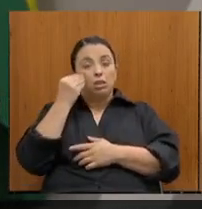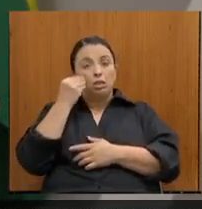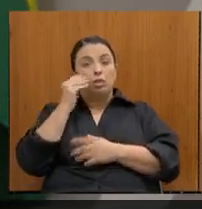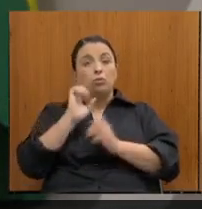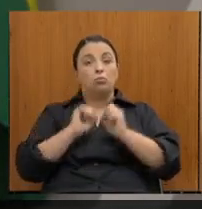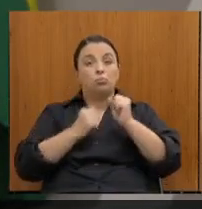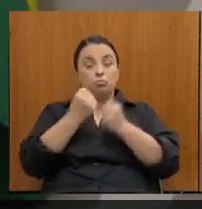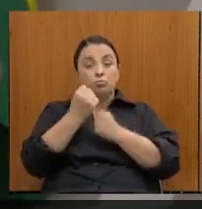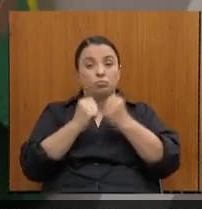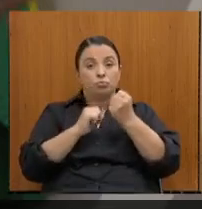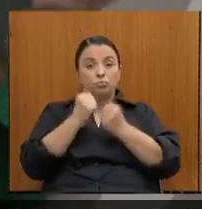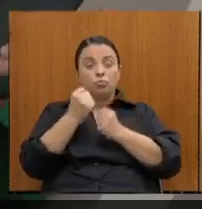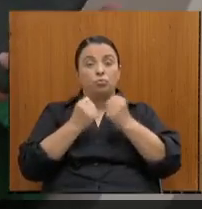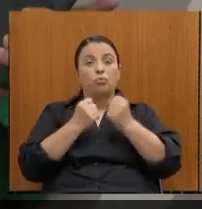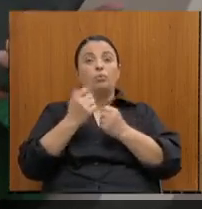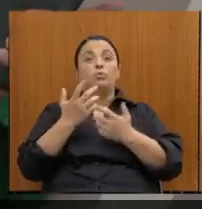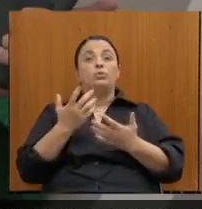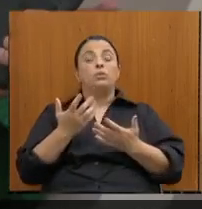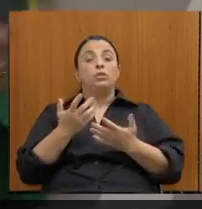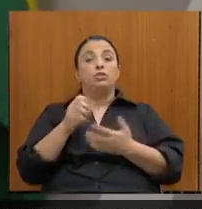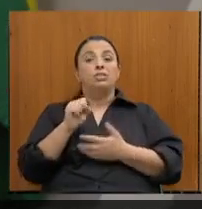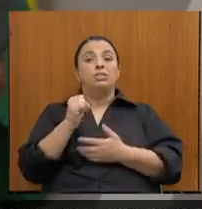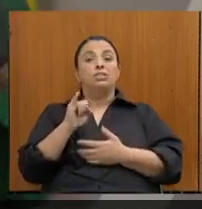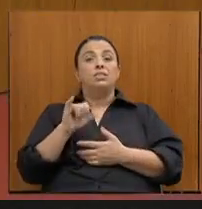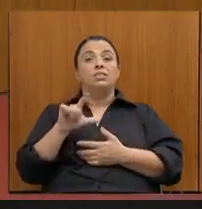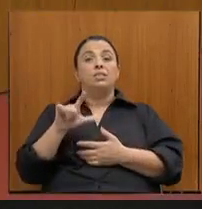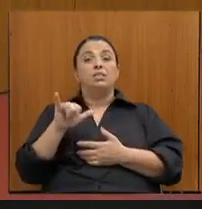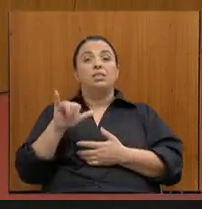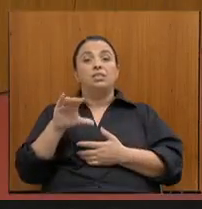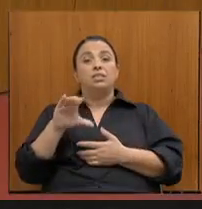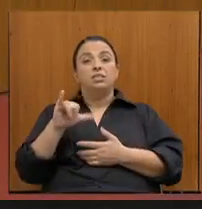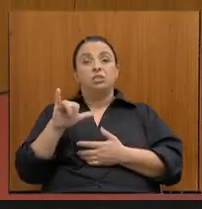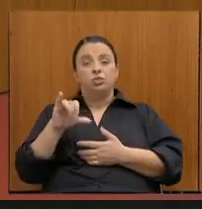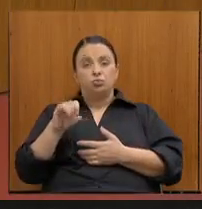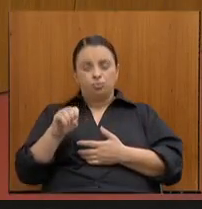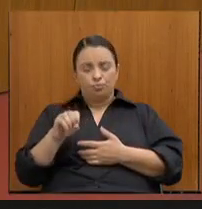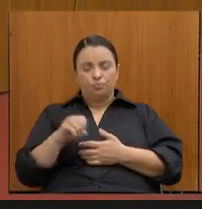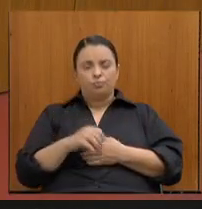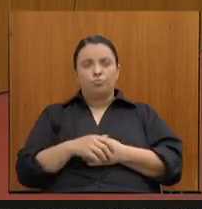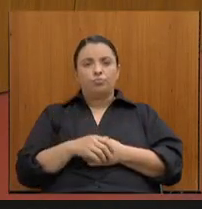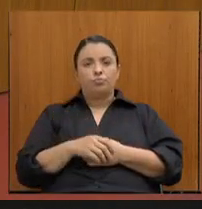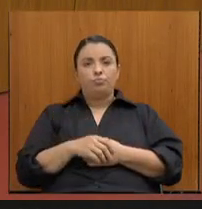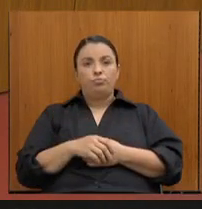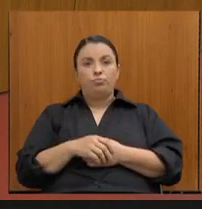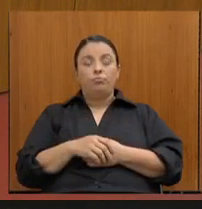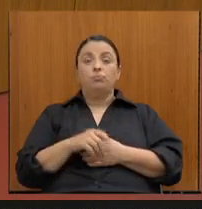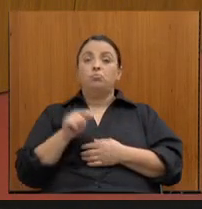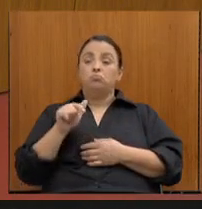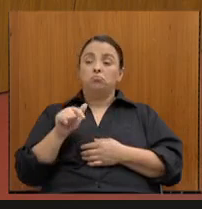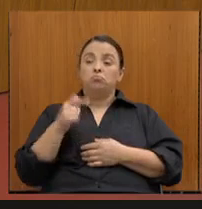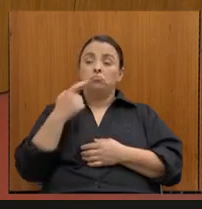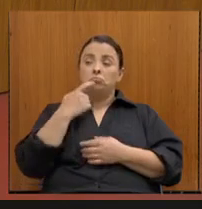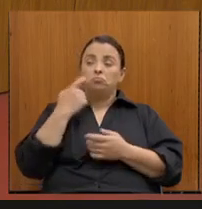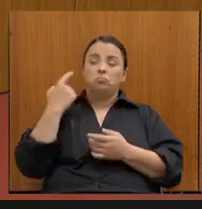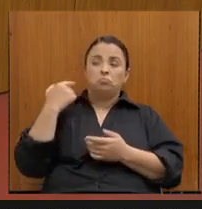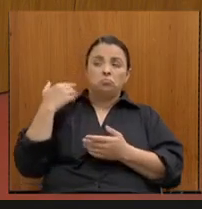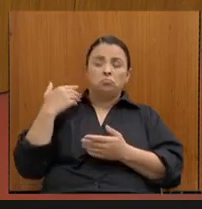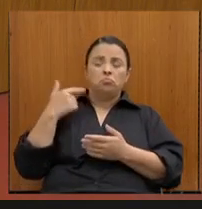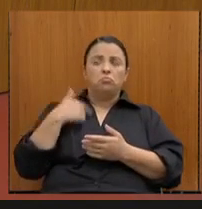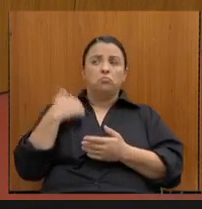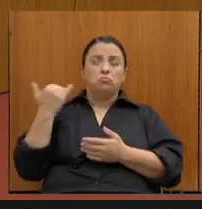Gerais e agora recentemente eu tomei conhecimento o que Minas Gerais